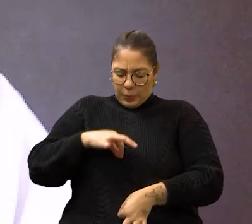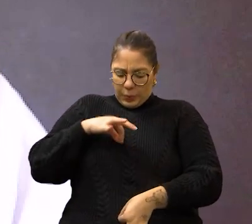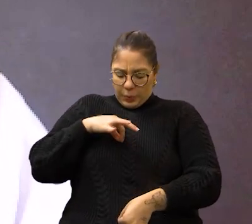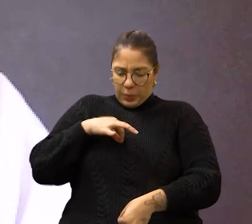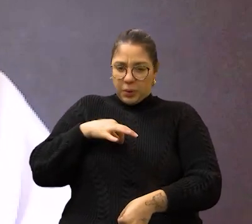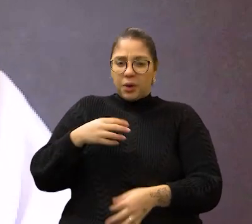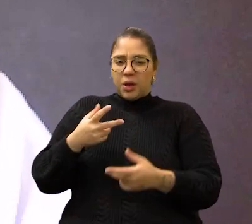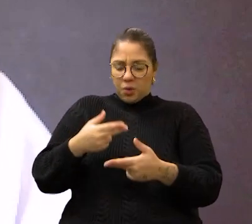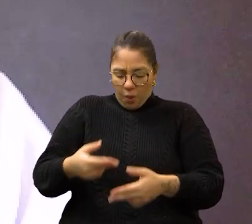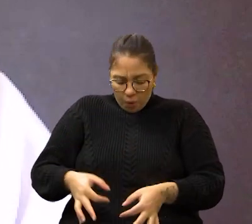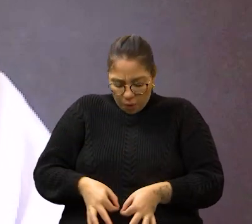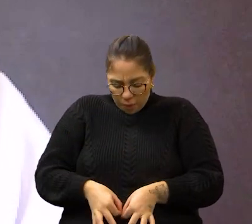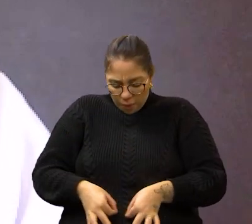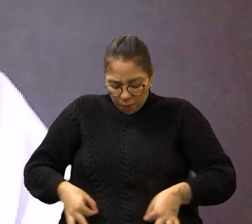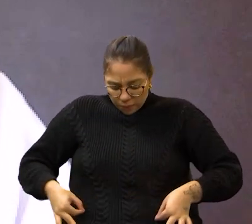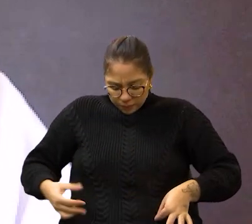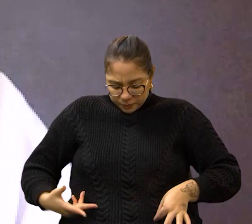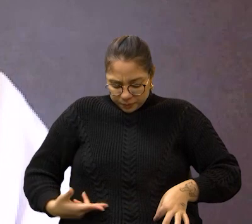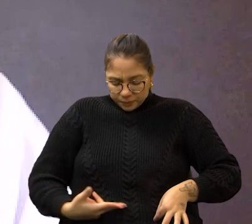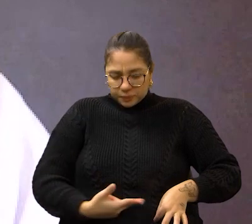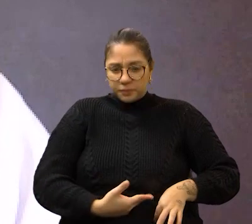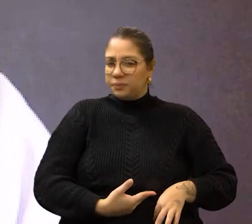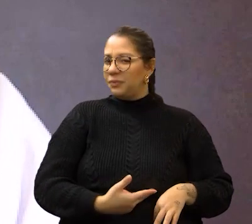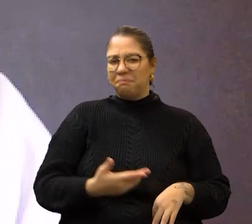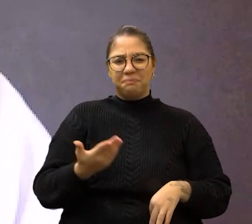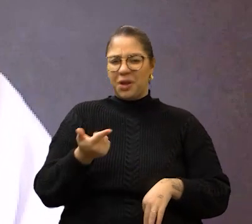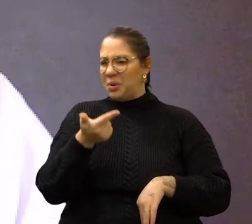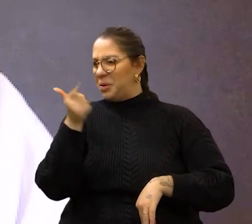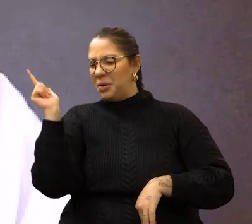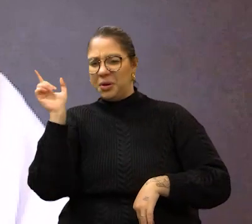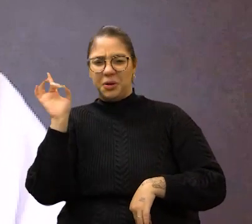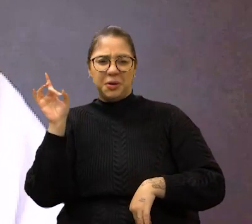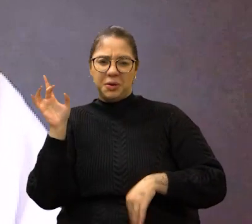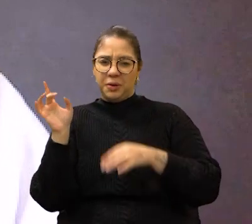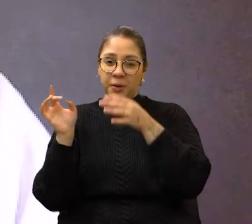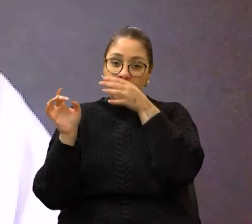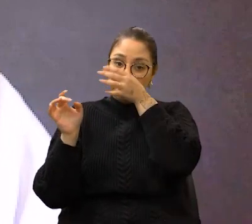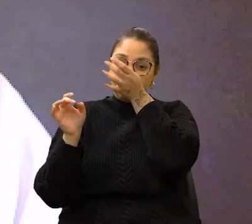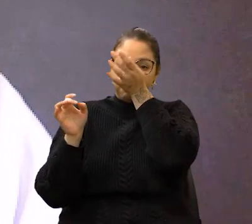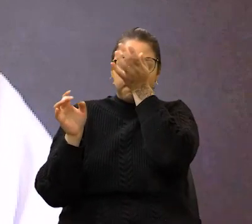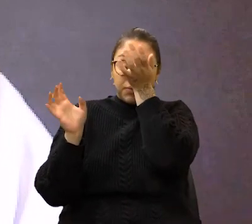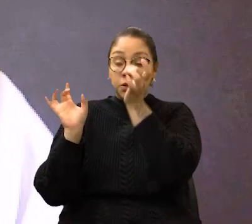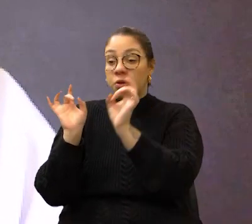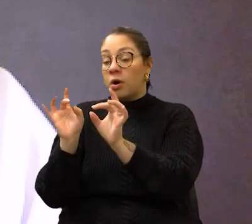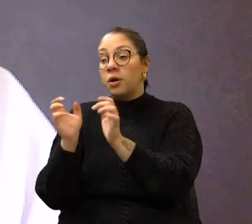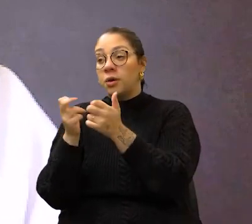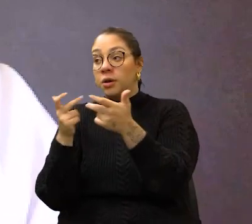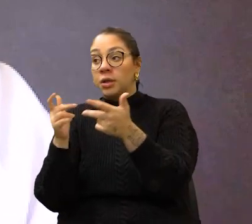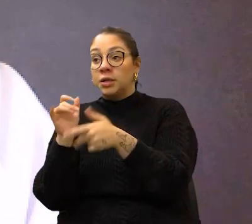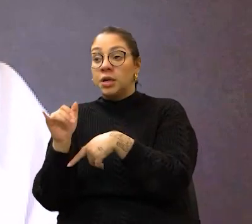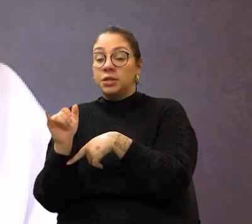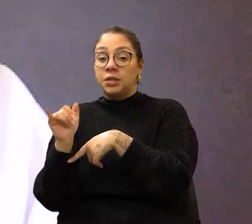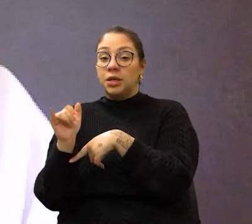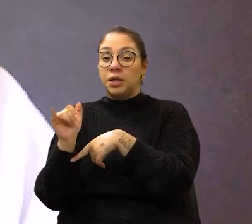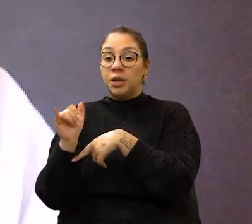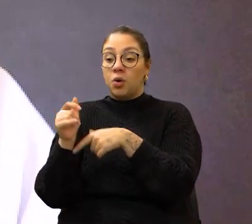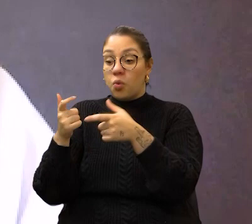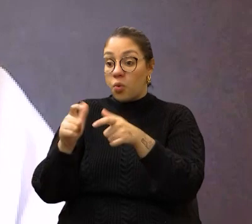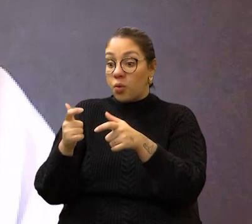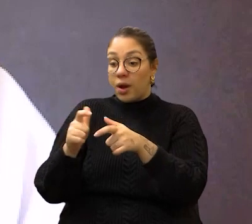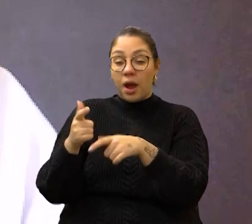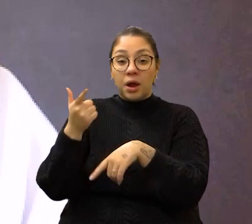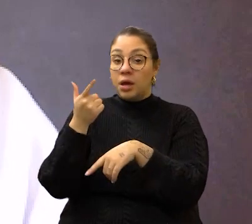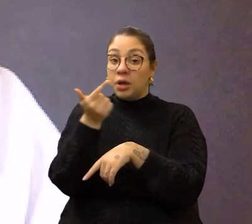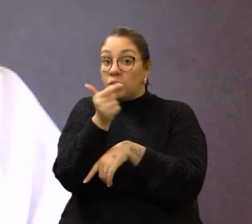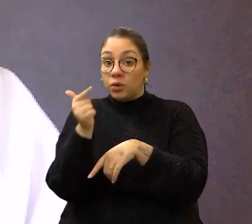da cesariana são cirurgias de exceção. São cirurgias que a gente reserva para casos onde o local, às vezes,